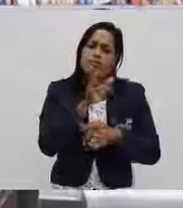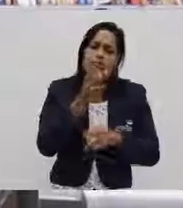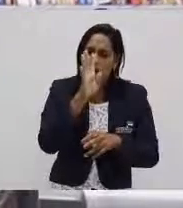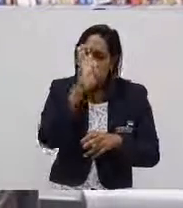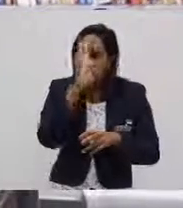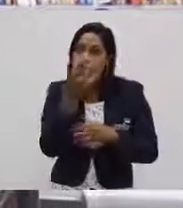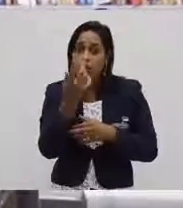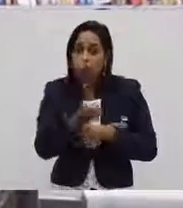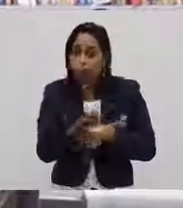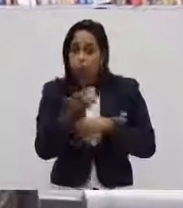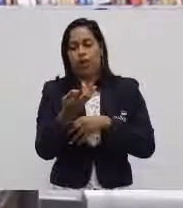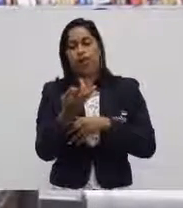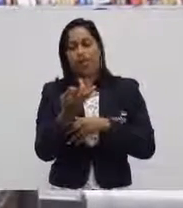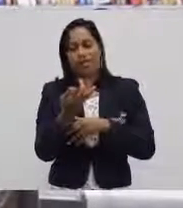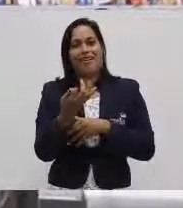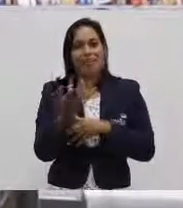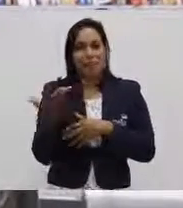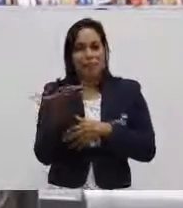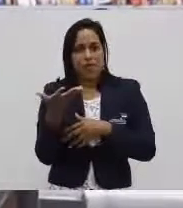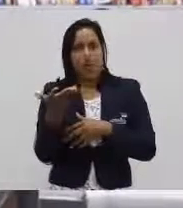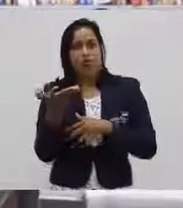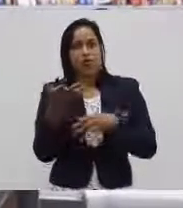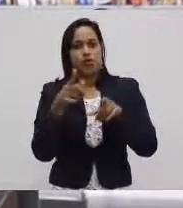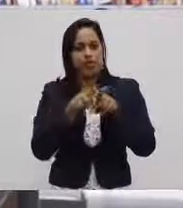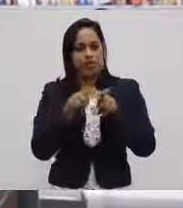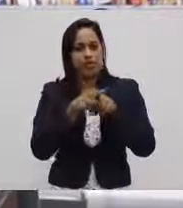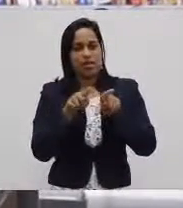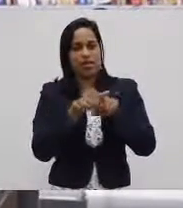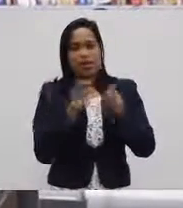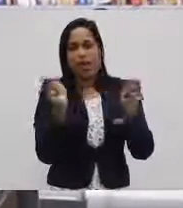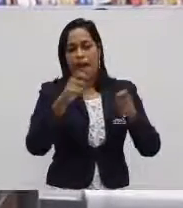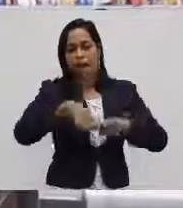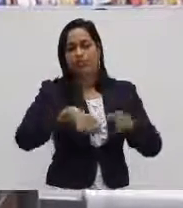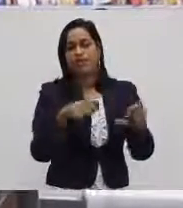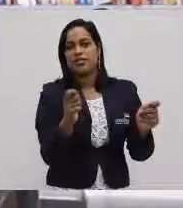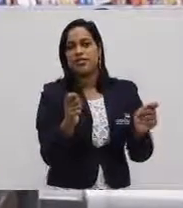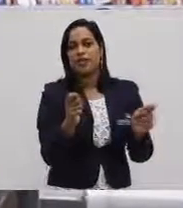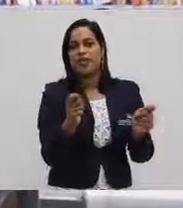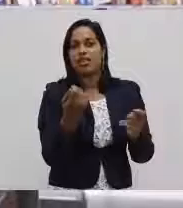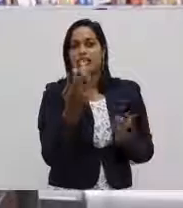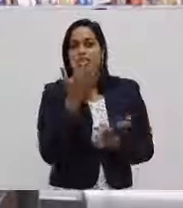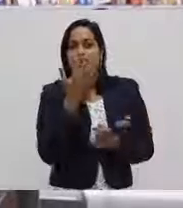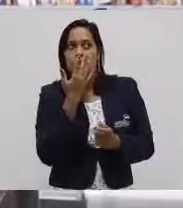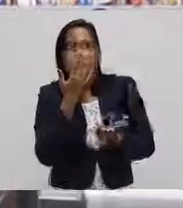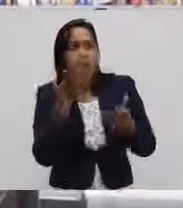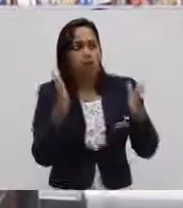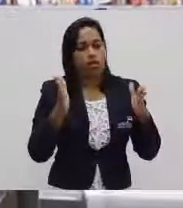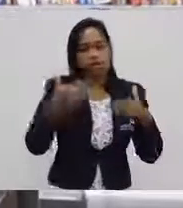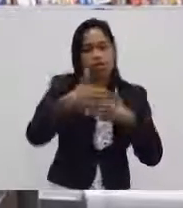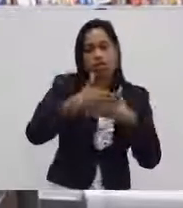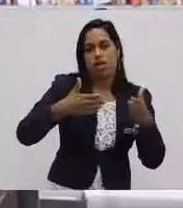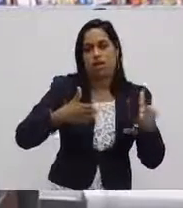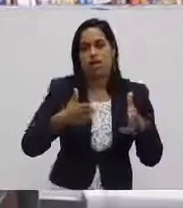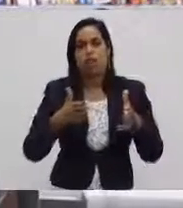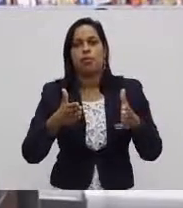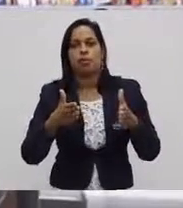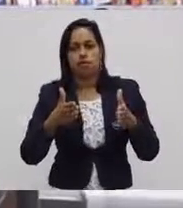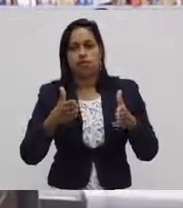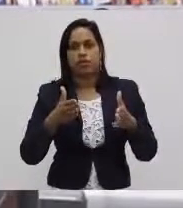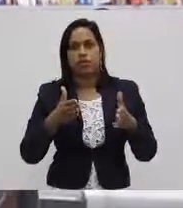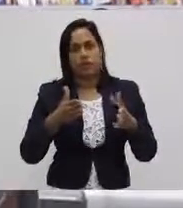de produtos e tamanhos, ou onde a natureza básica da atividade impõe mudanças importantes nos